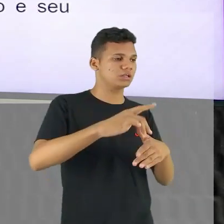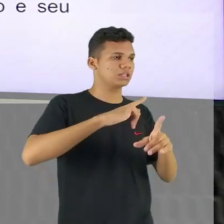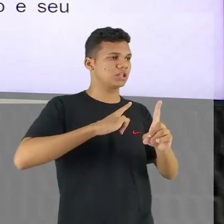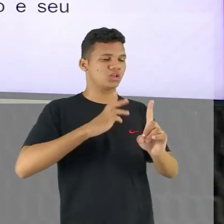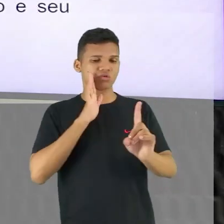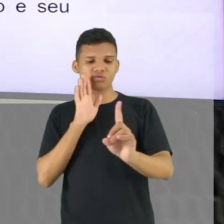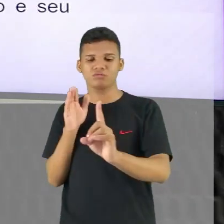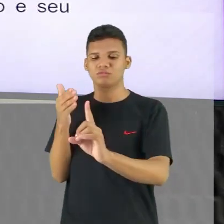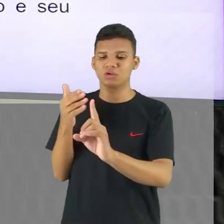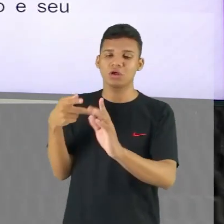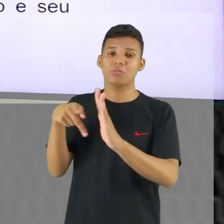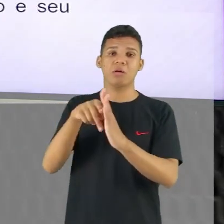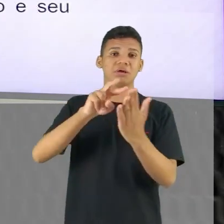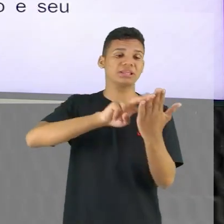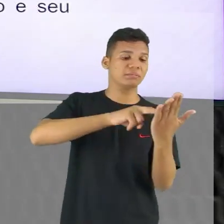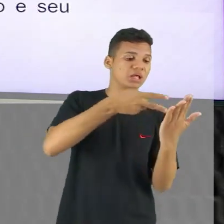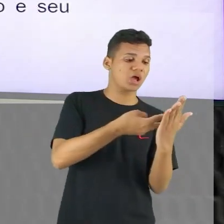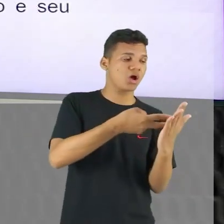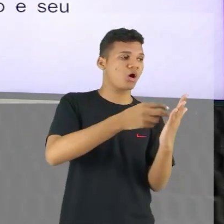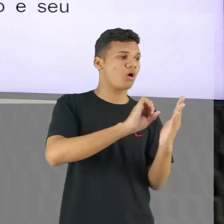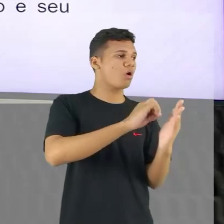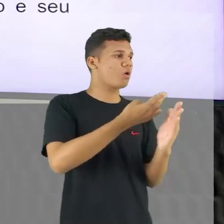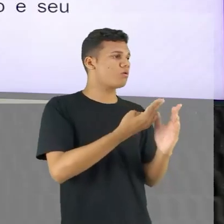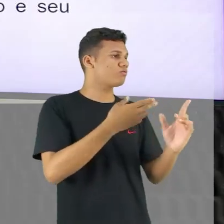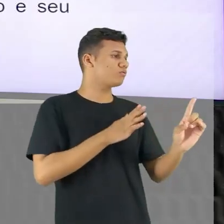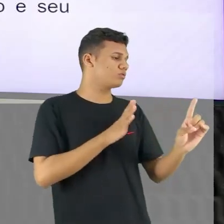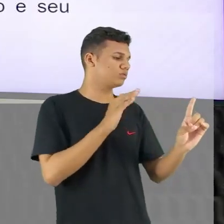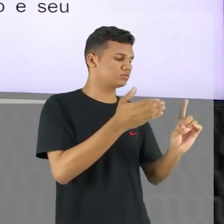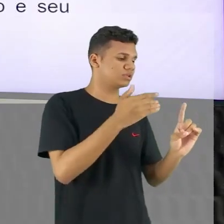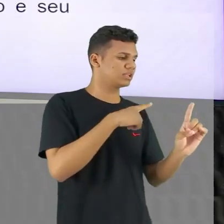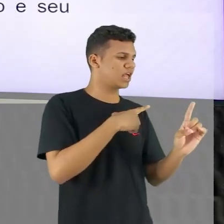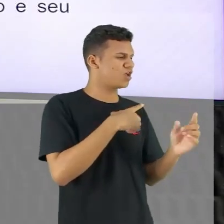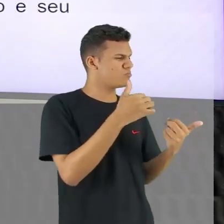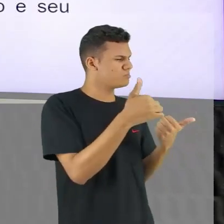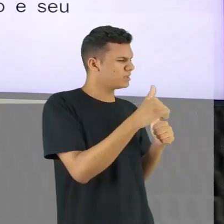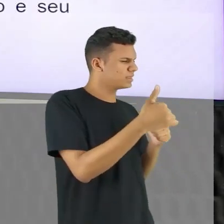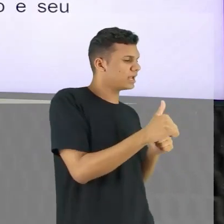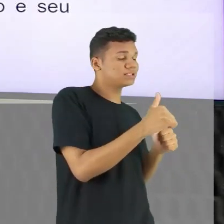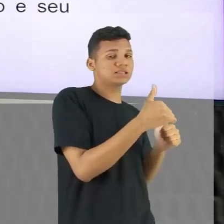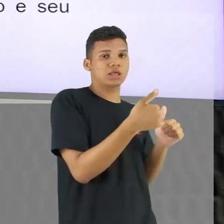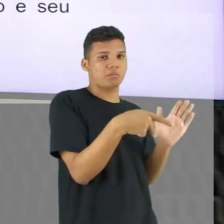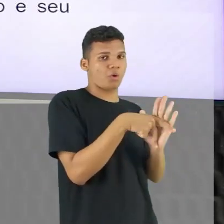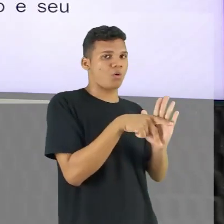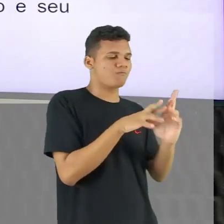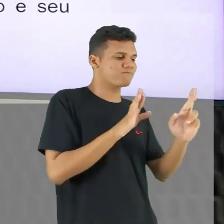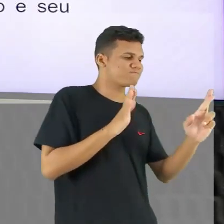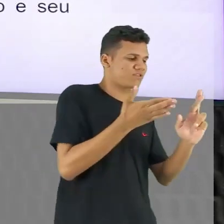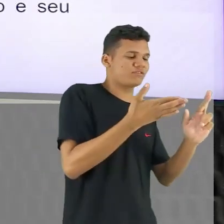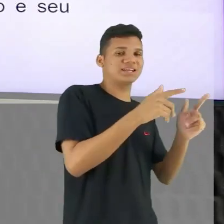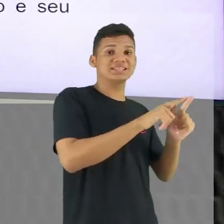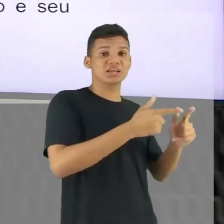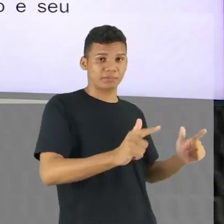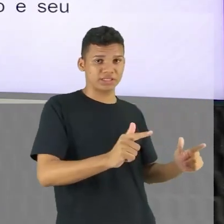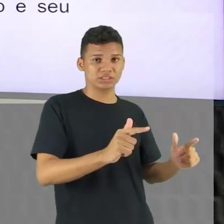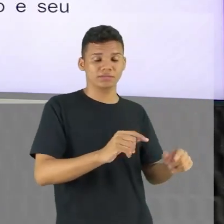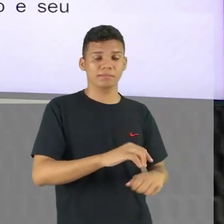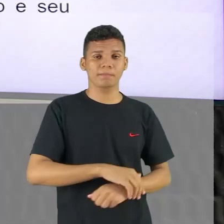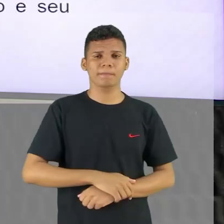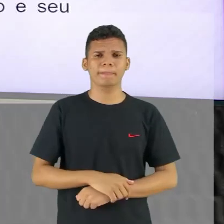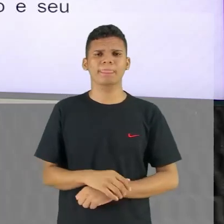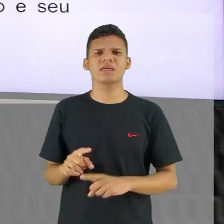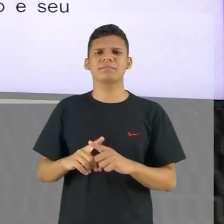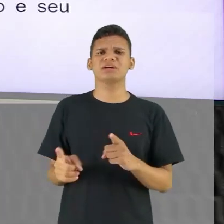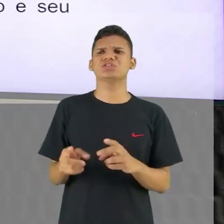para a questão interpretativa, outras voltadas para uma análise mais gramatical. Então aqui, é extremamente comum